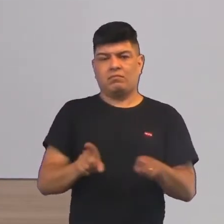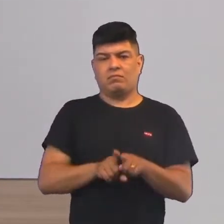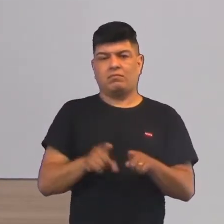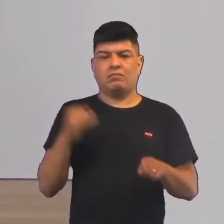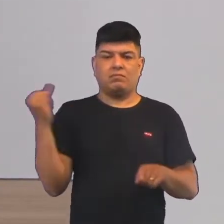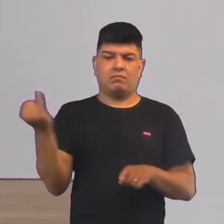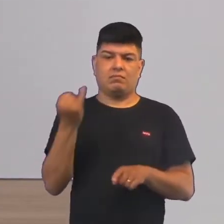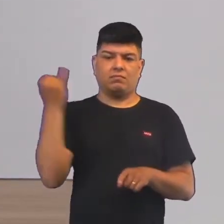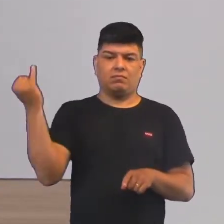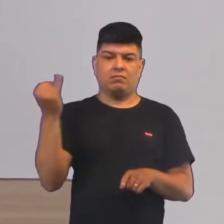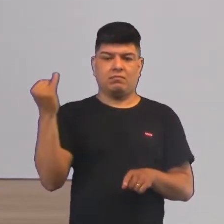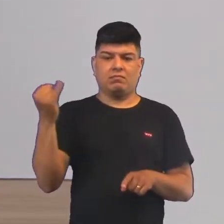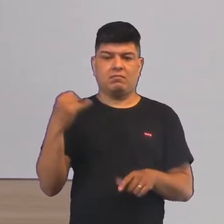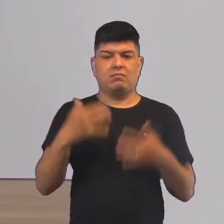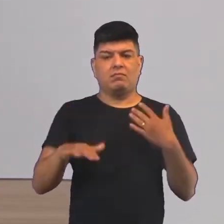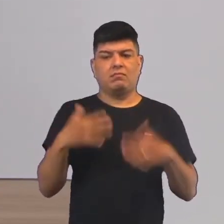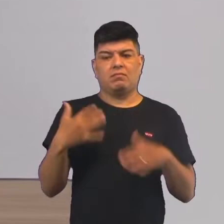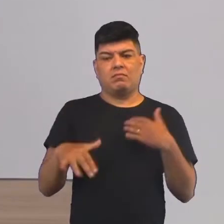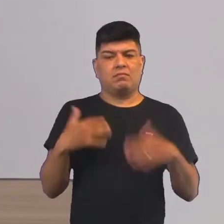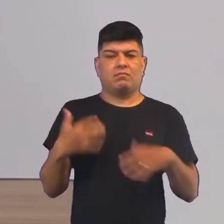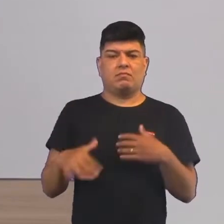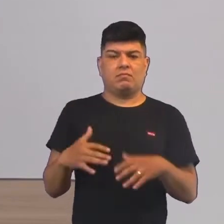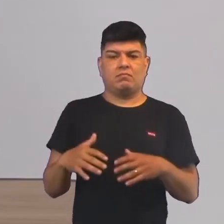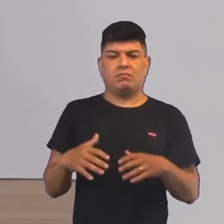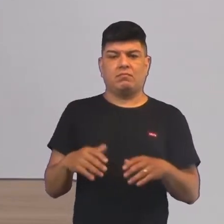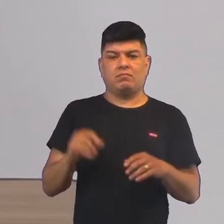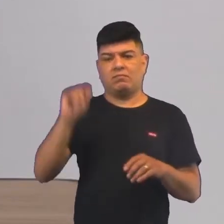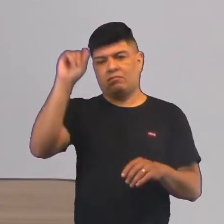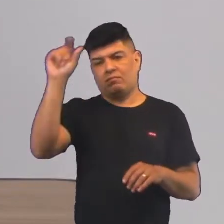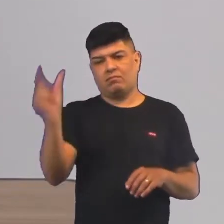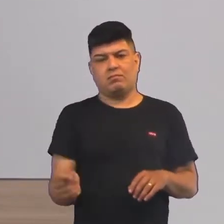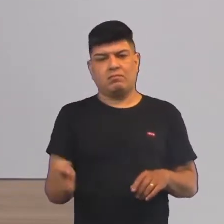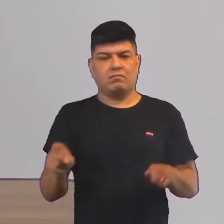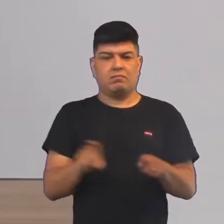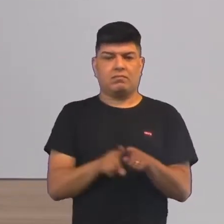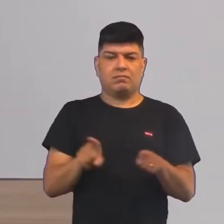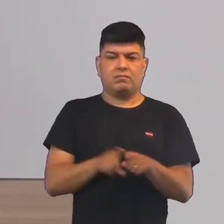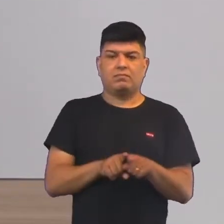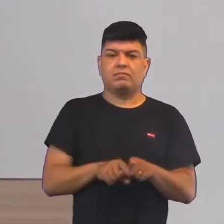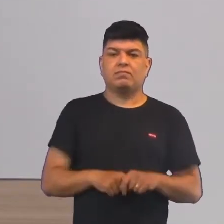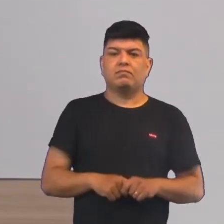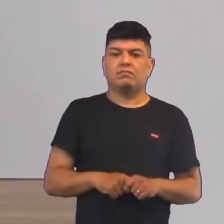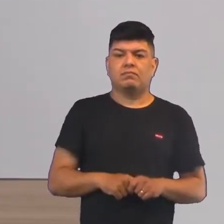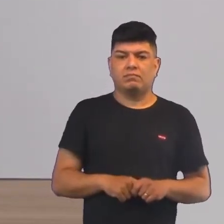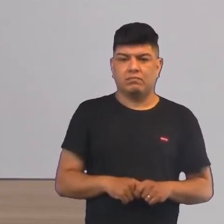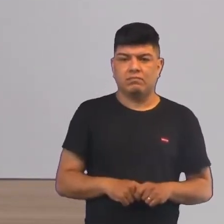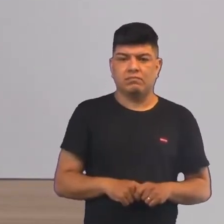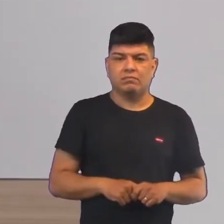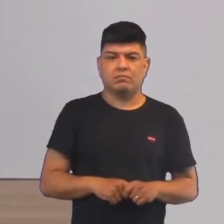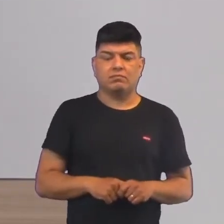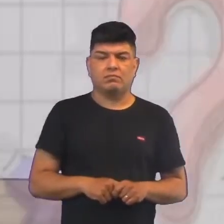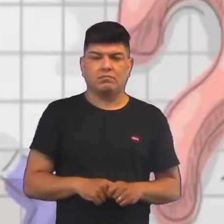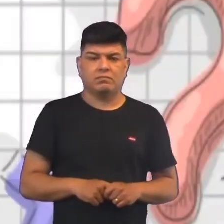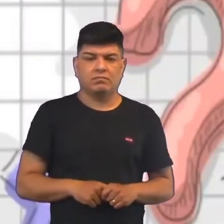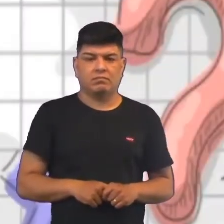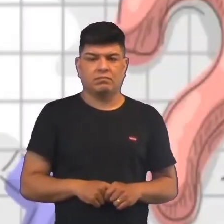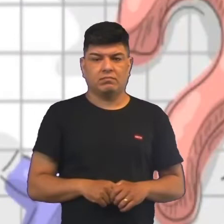que é importante a gente entender esses movimentos e da lua também, como isso afeta o nosso cotidiano. Acompanhe aí.